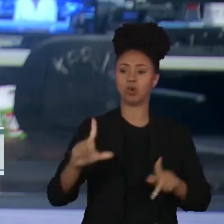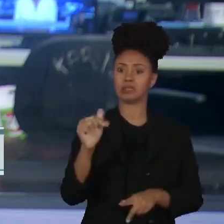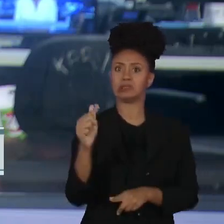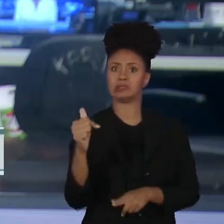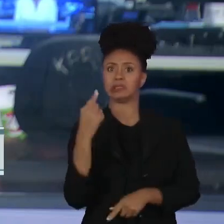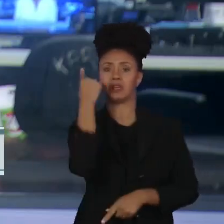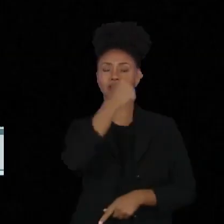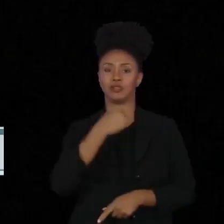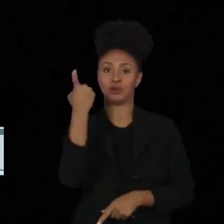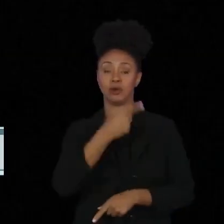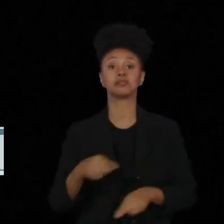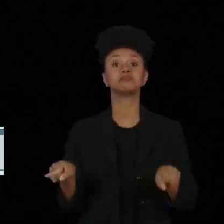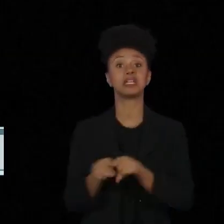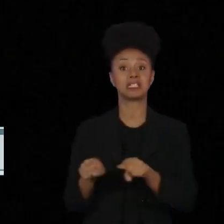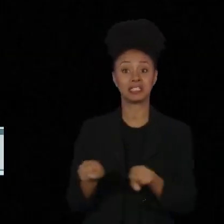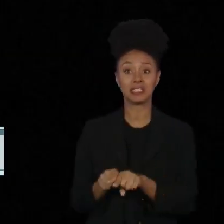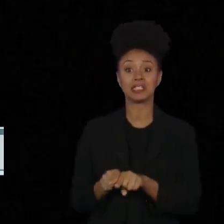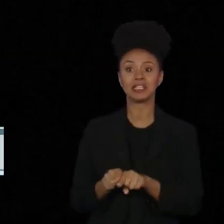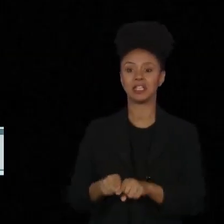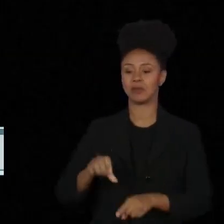Polinésia também.